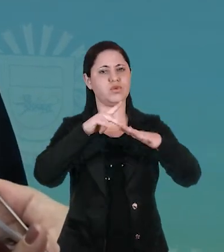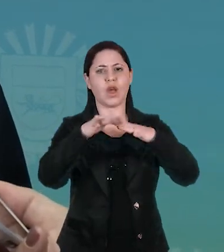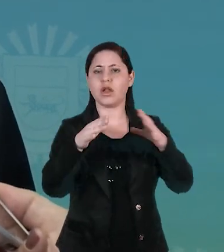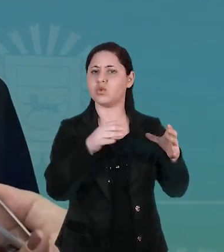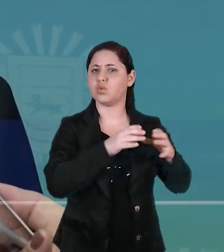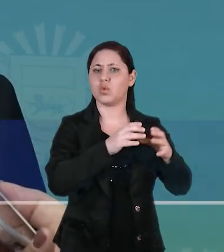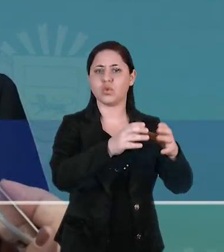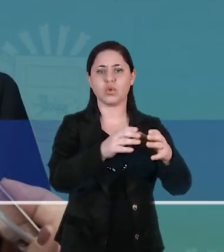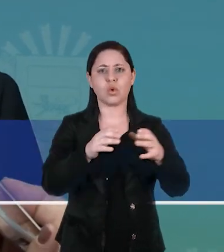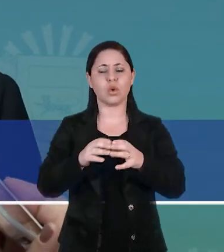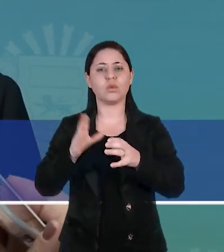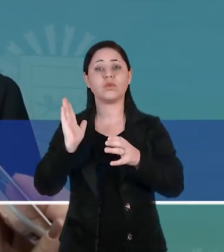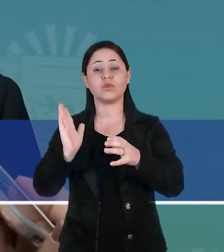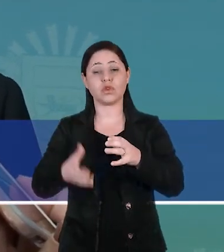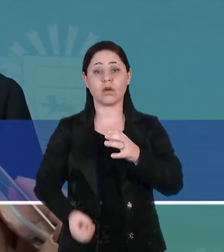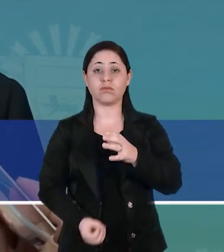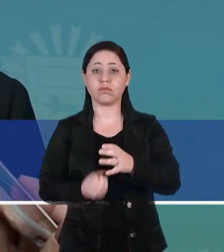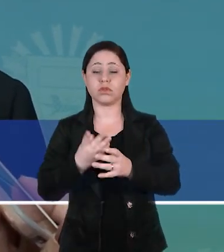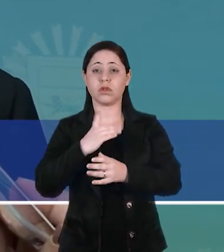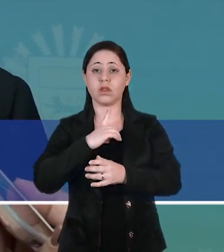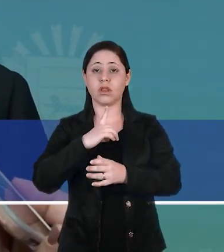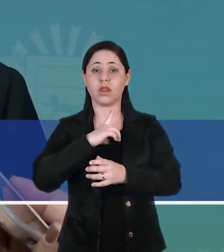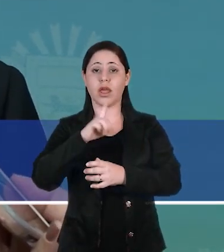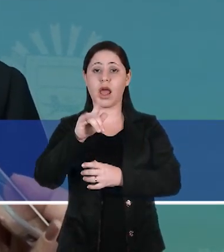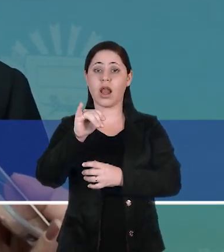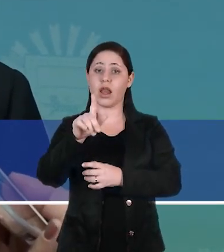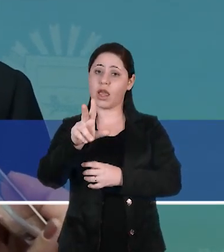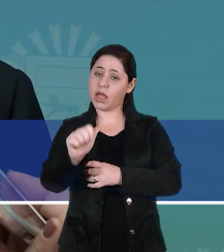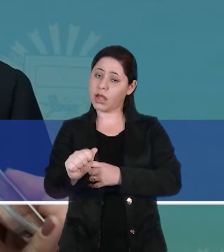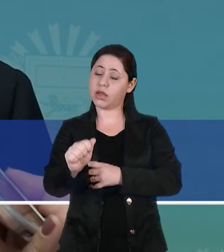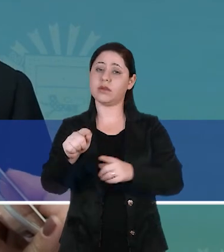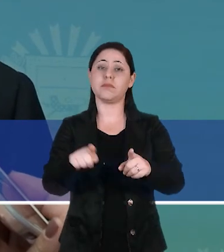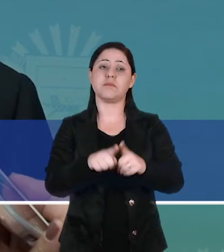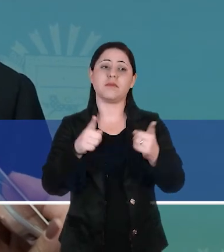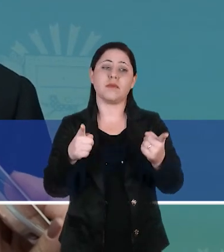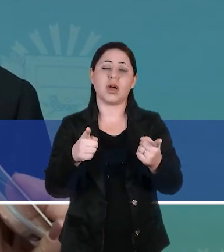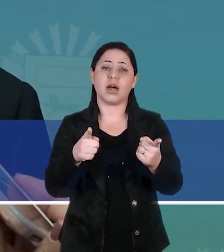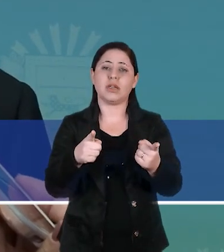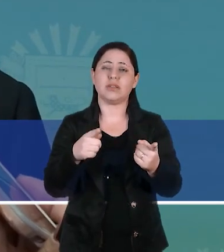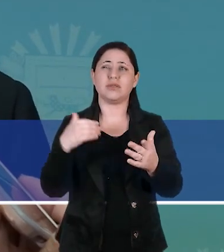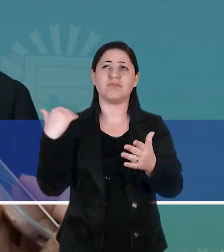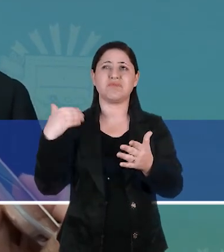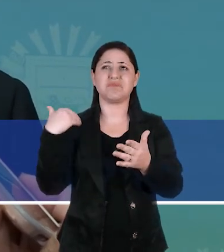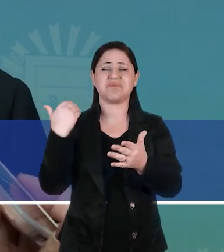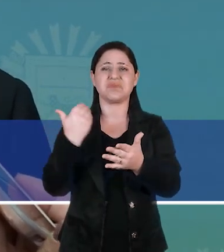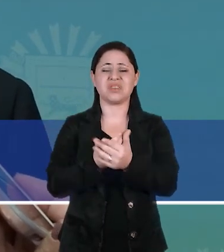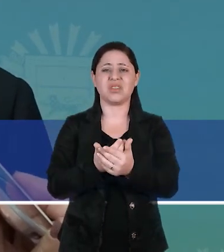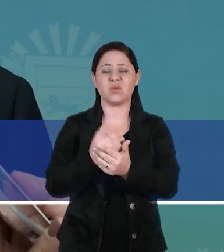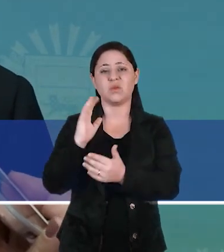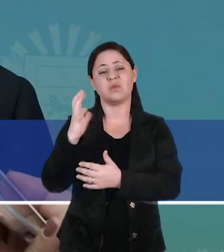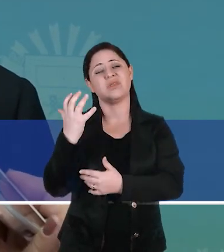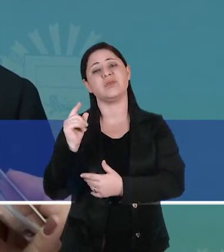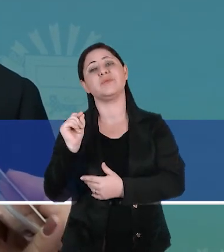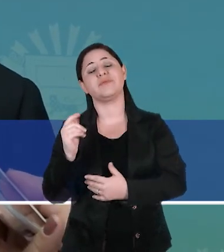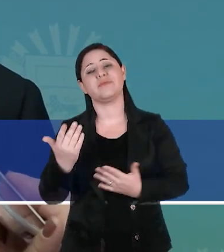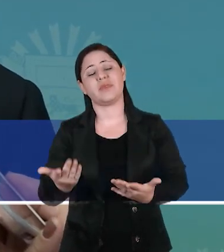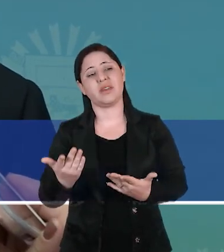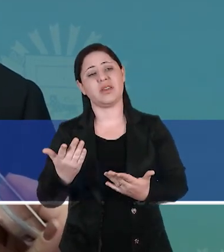vários times, formados, tem essa liga. Mas de um tempo para cá, o que